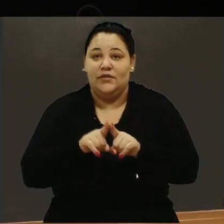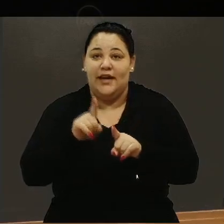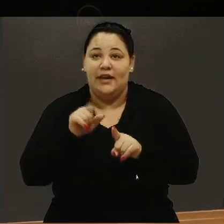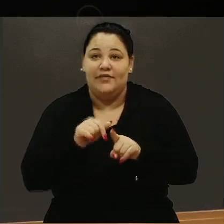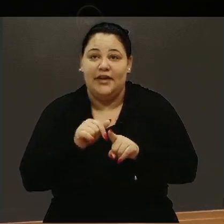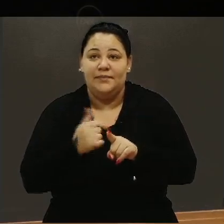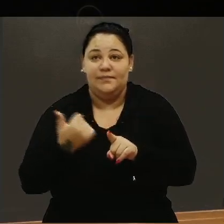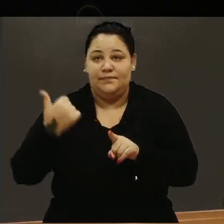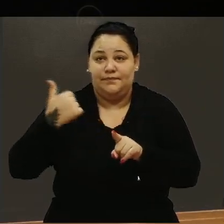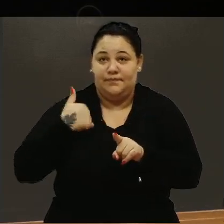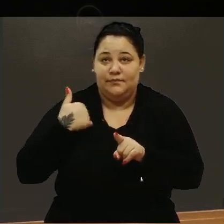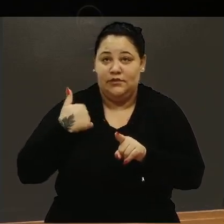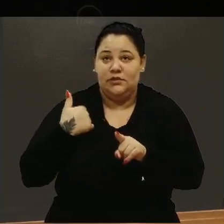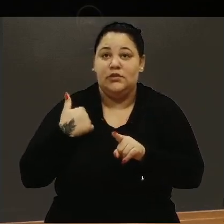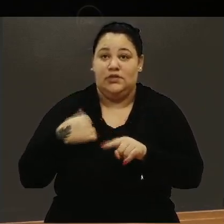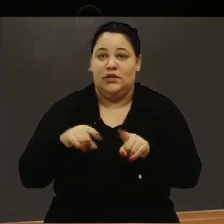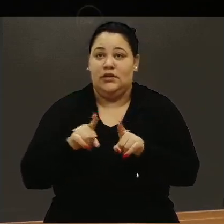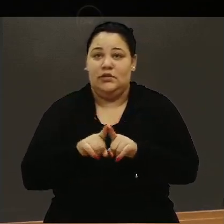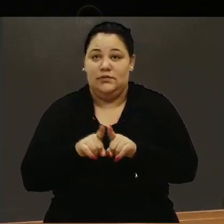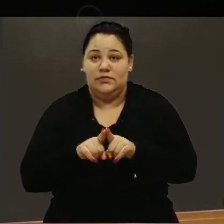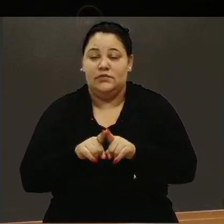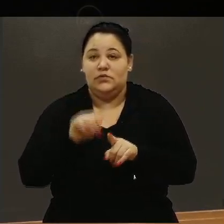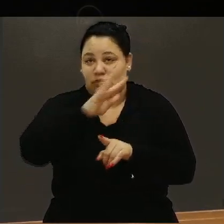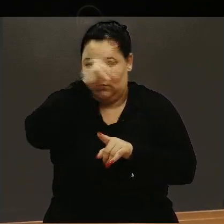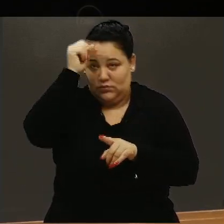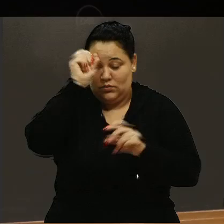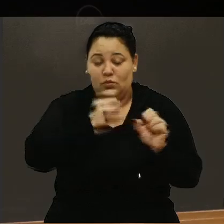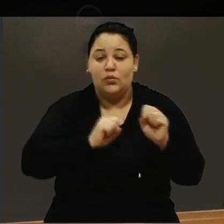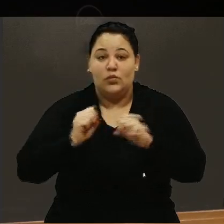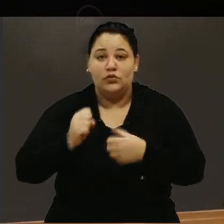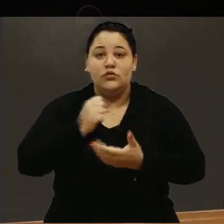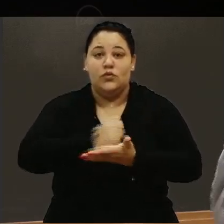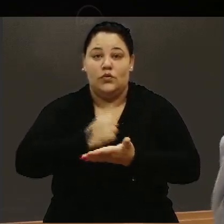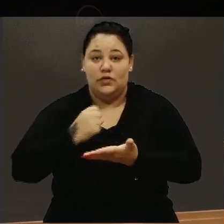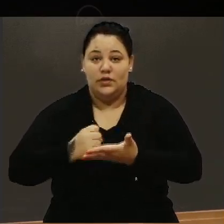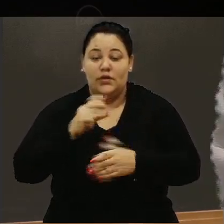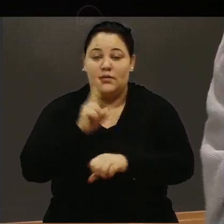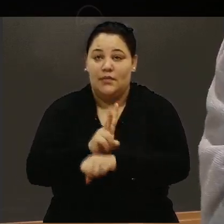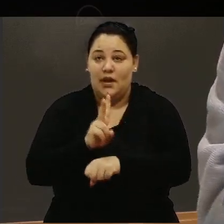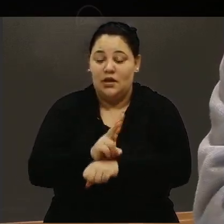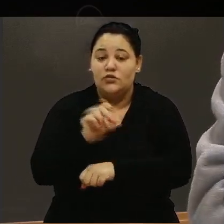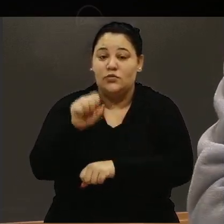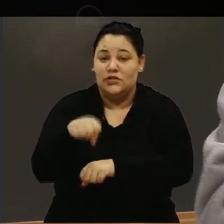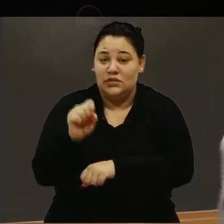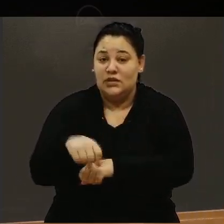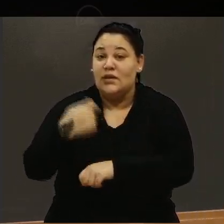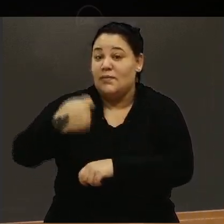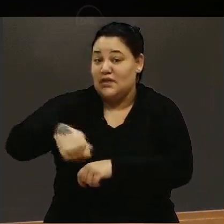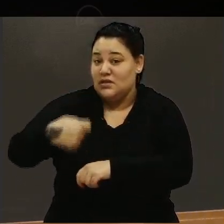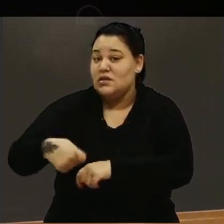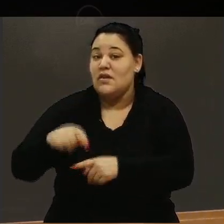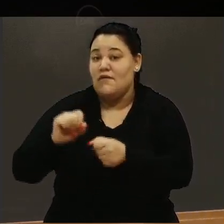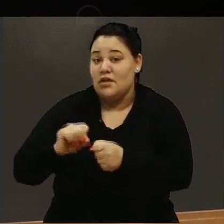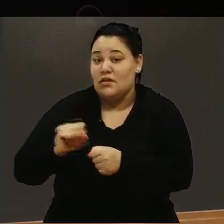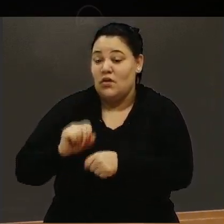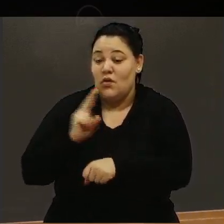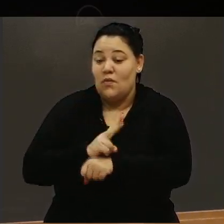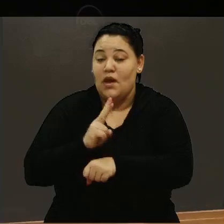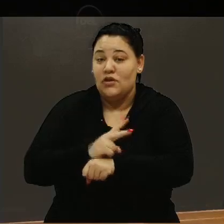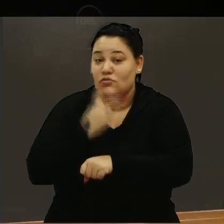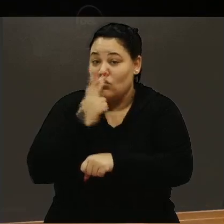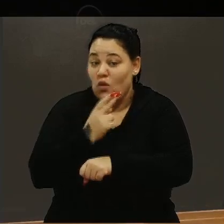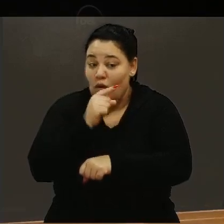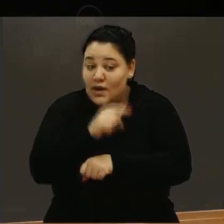ferrenho defensor que o município pode sim fazer a contratação de empréstimos e deveria fazer um empréstimo como esse, vereador Rafael Bueno, para